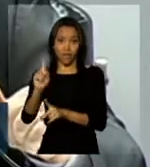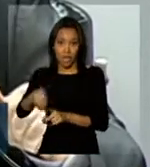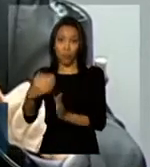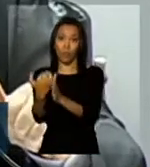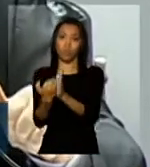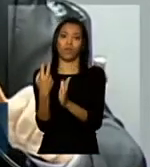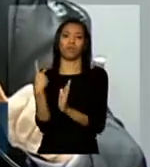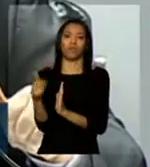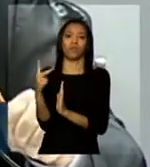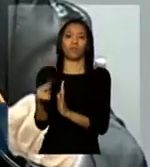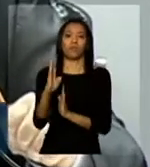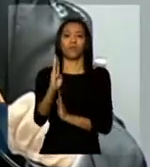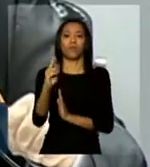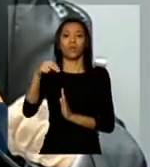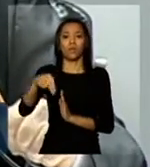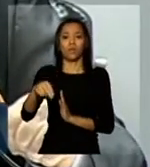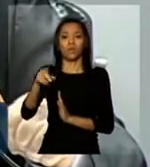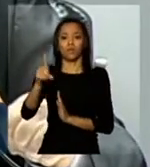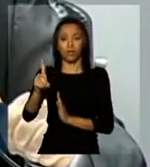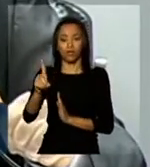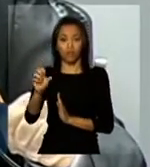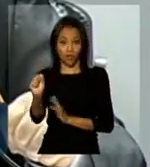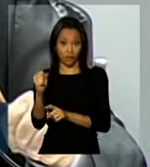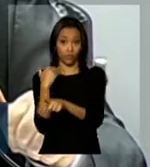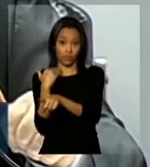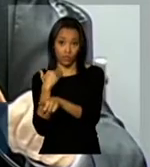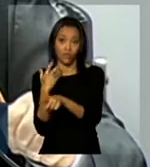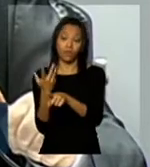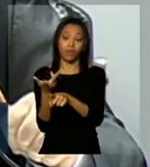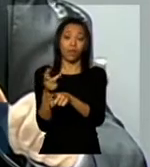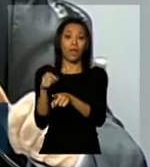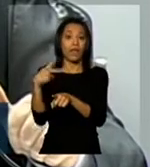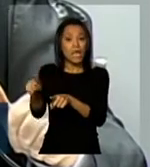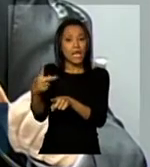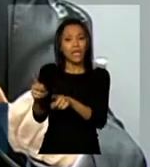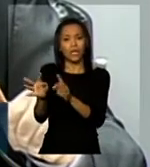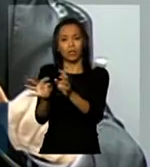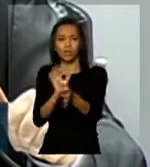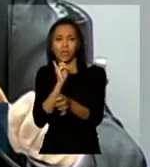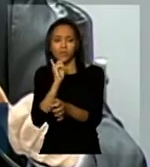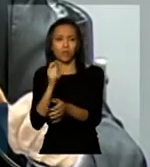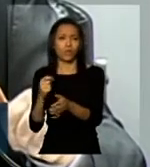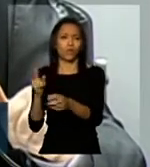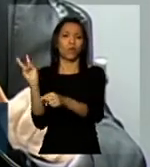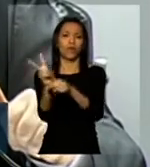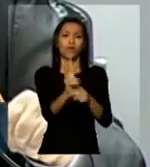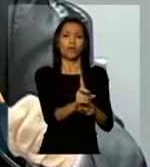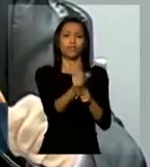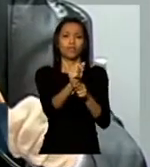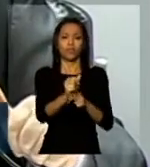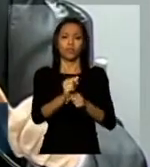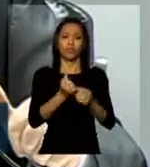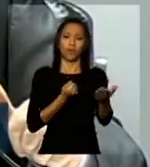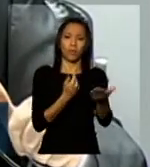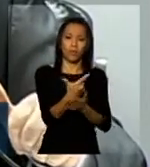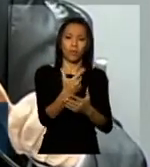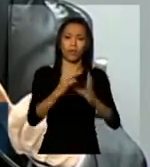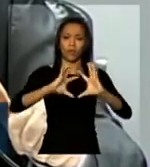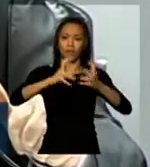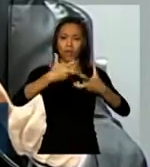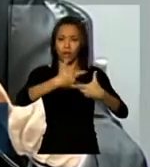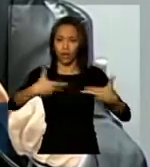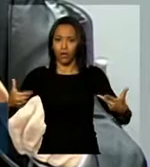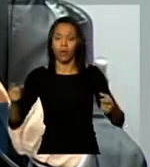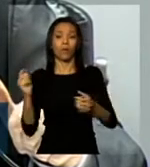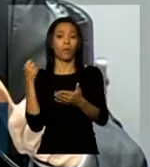Ele financia todas as aquisições de ônibus, caminhões, máquinas agrícolas e bens de capital.